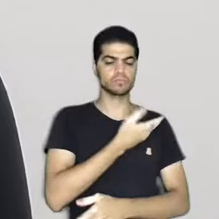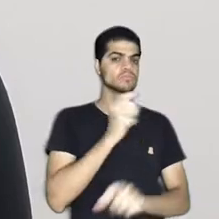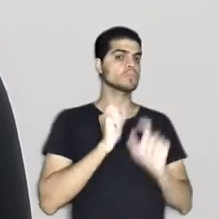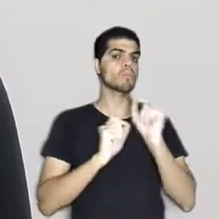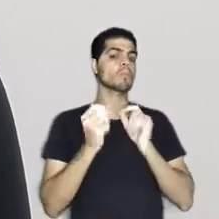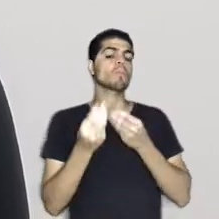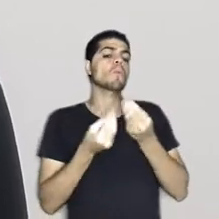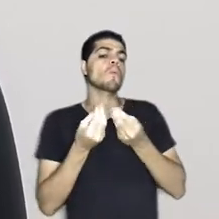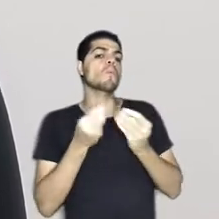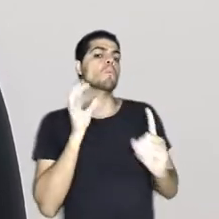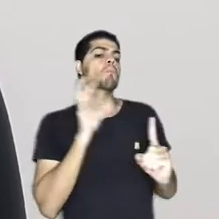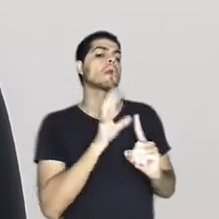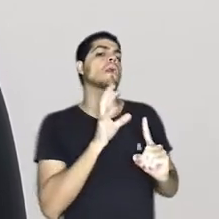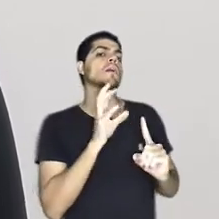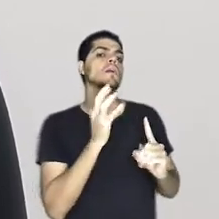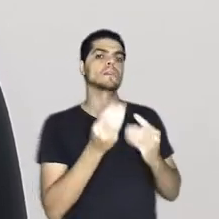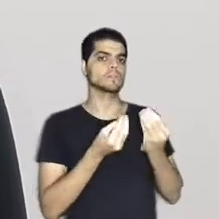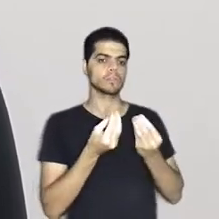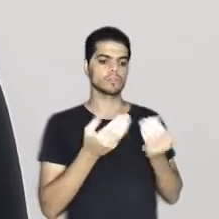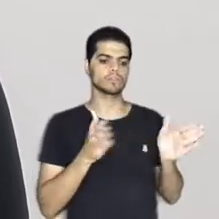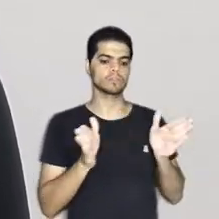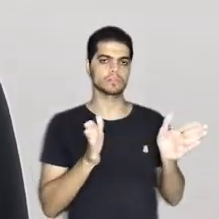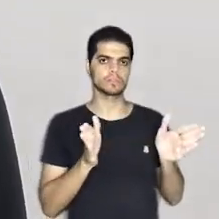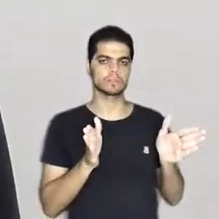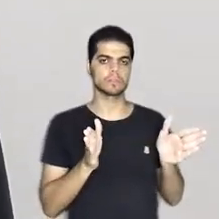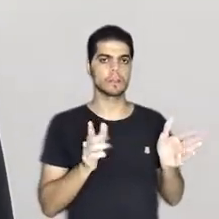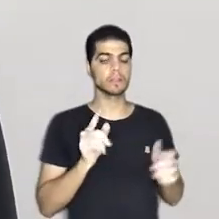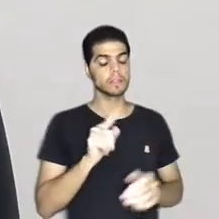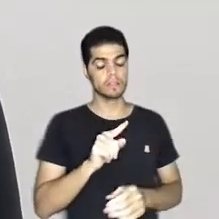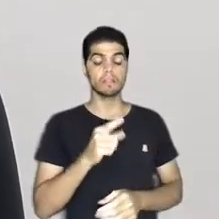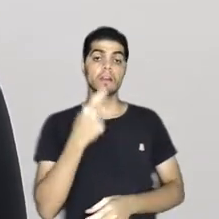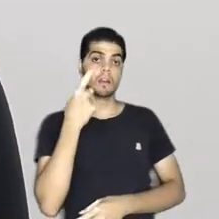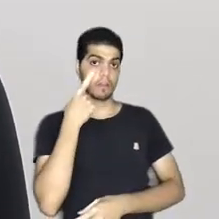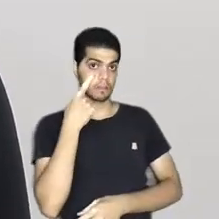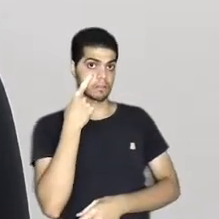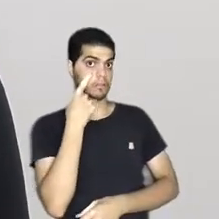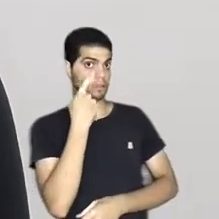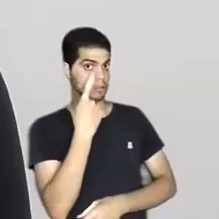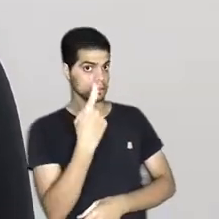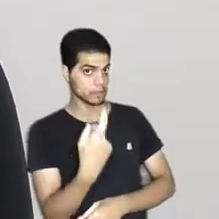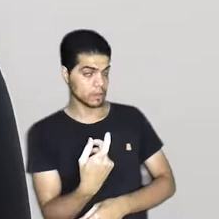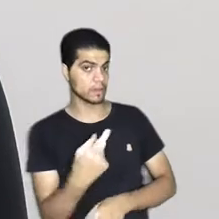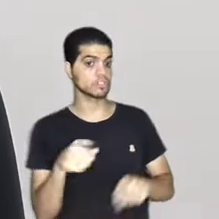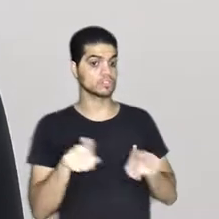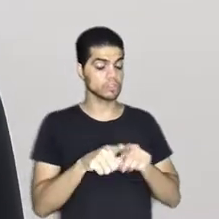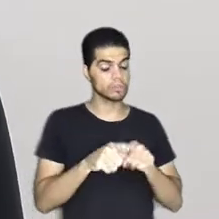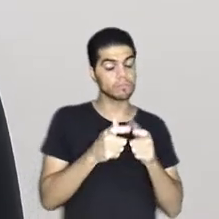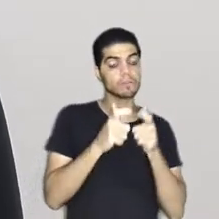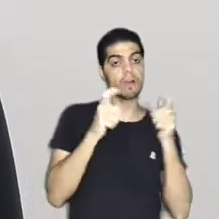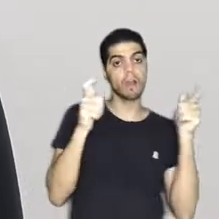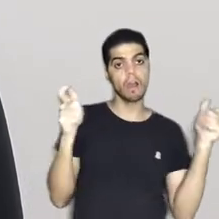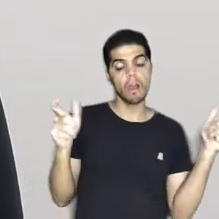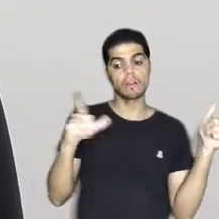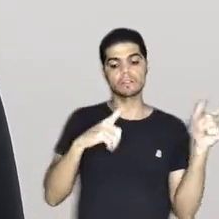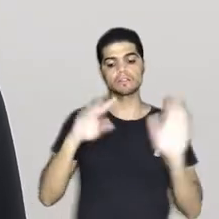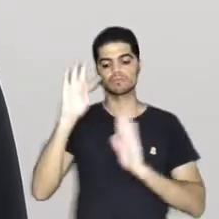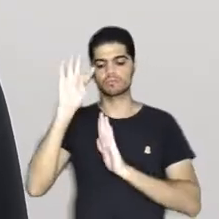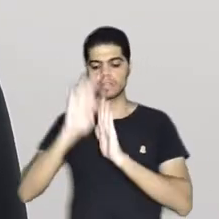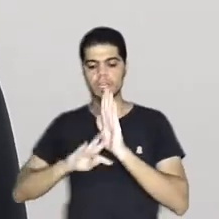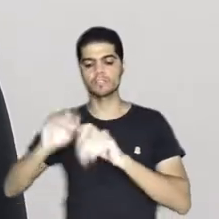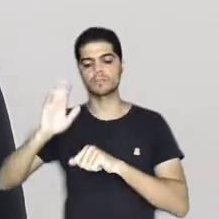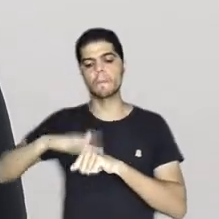pode impactar no processo, né? Pode ser interessante a expandir acima além do